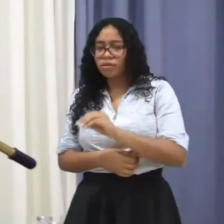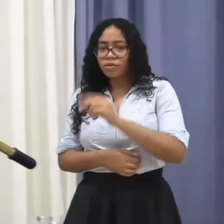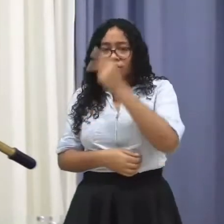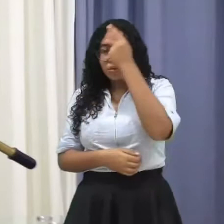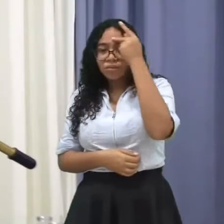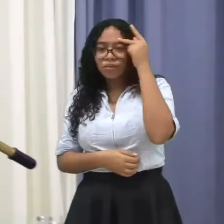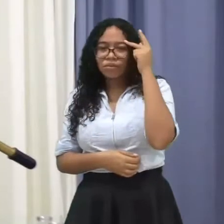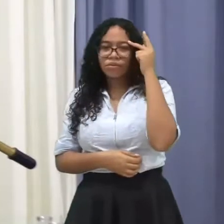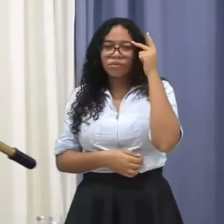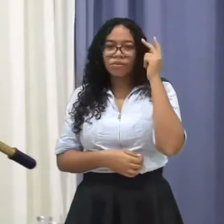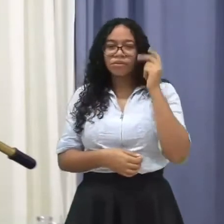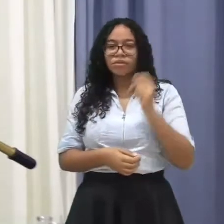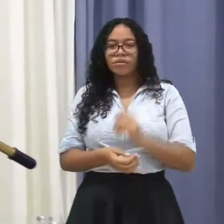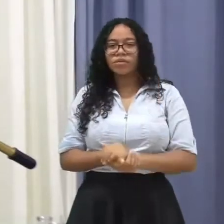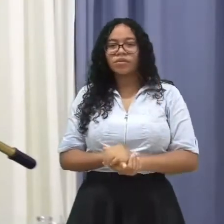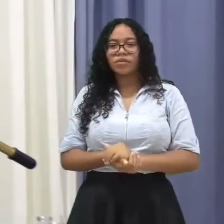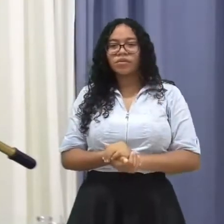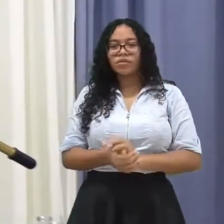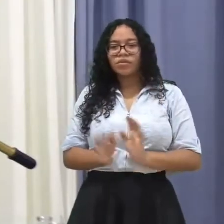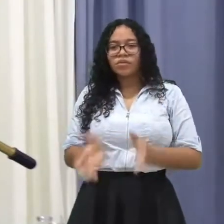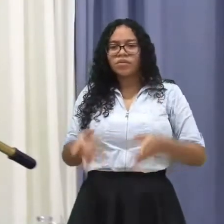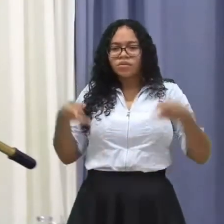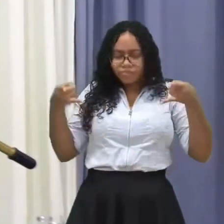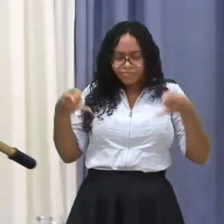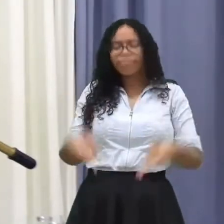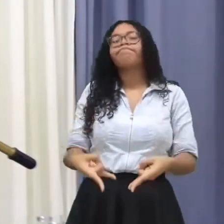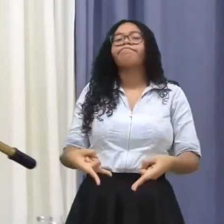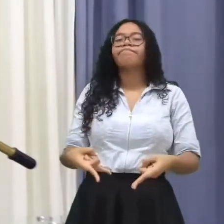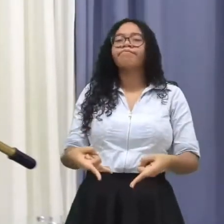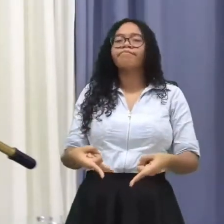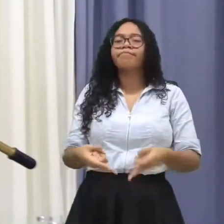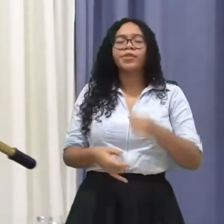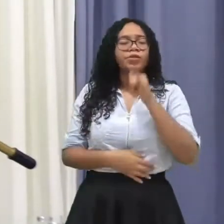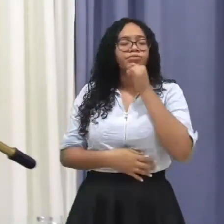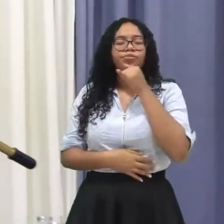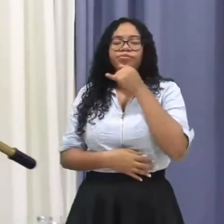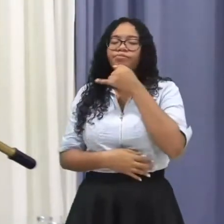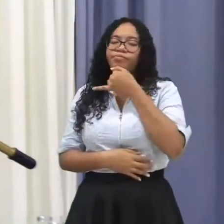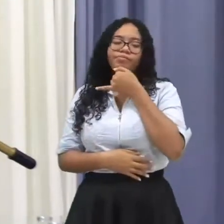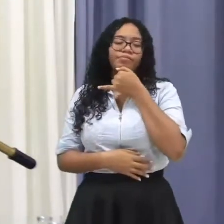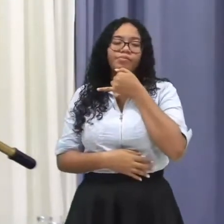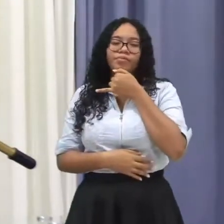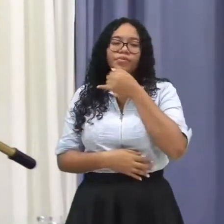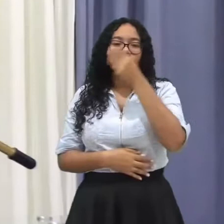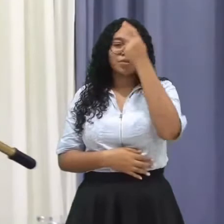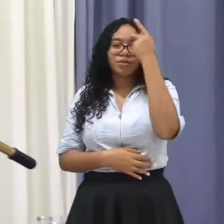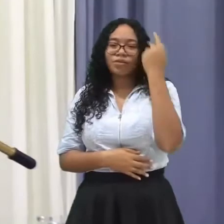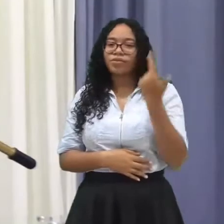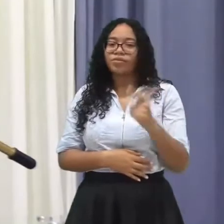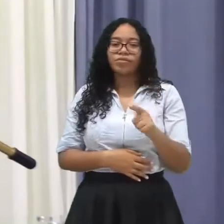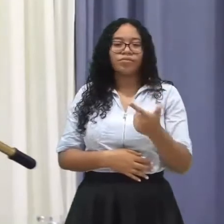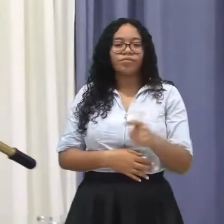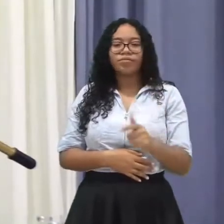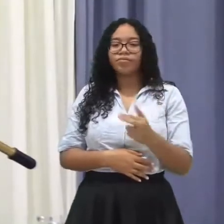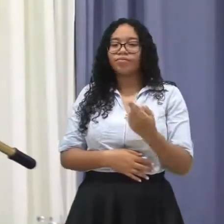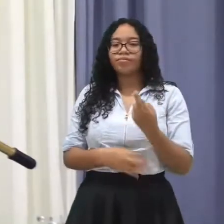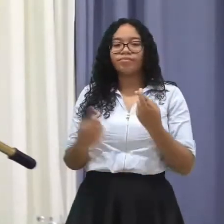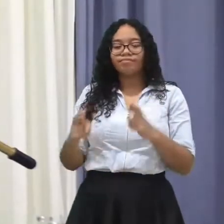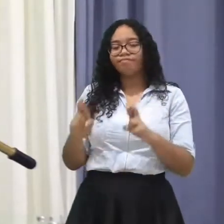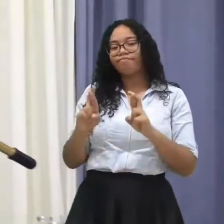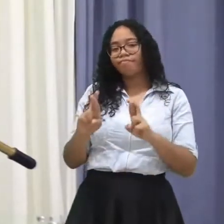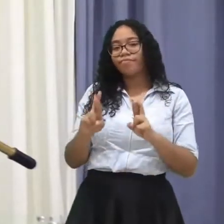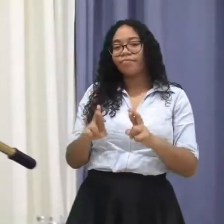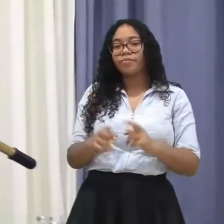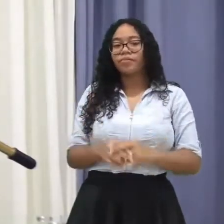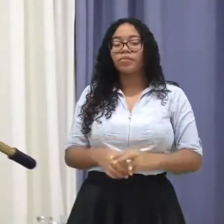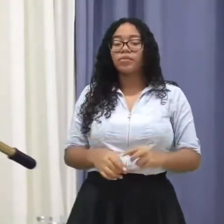dormem, para não vos entristecerdes como os demais que não têm esperança. Pois se